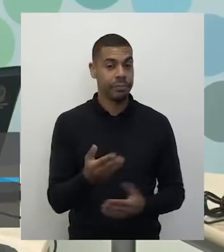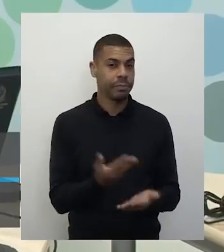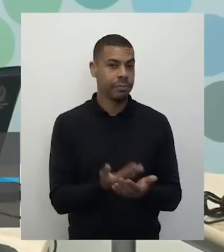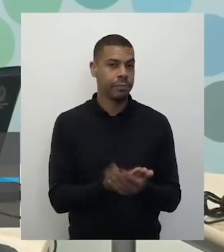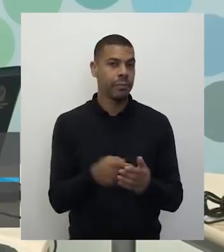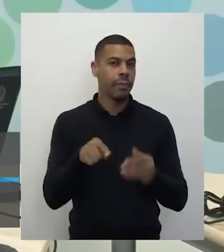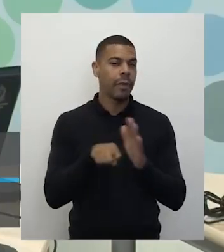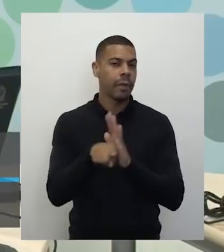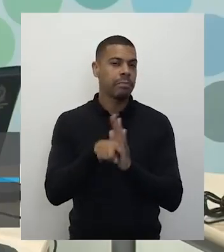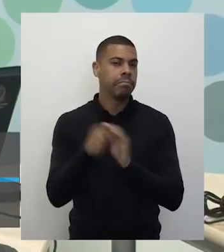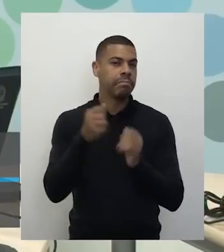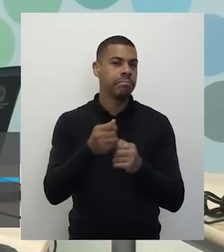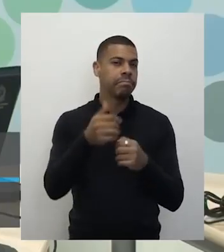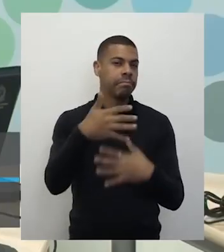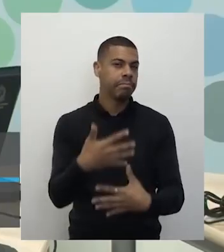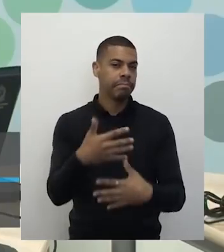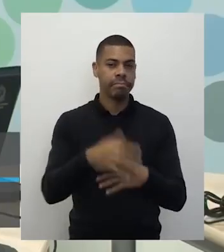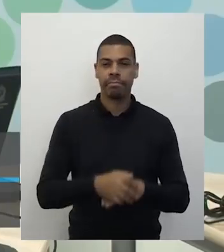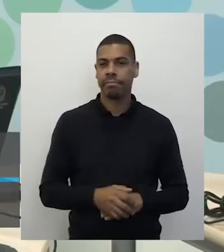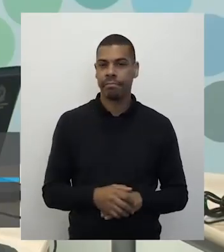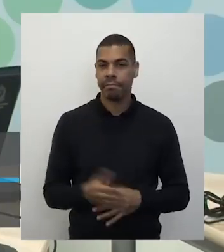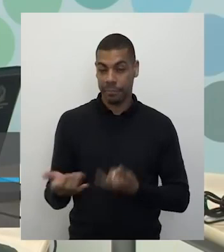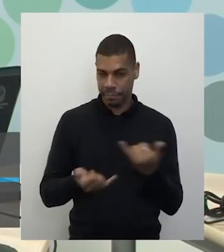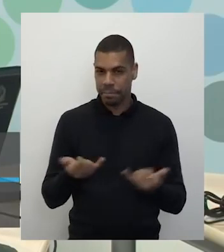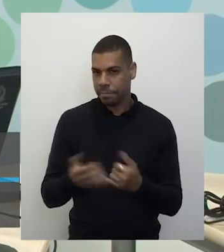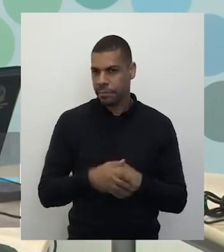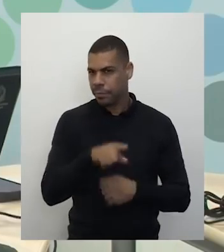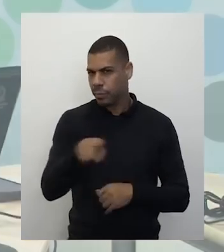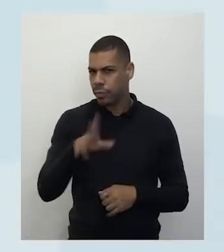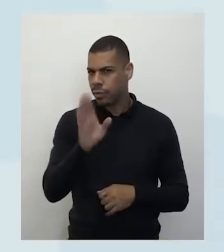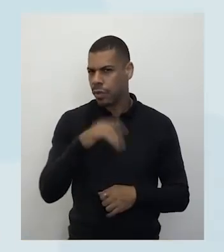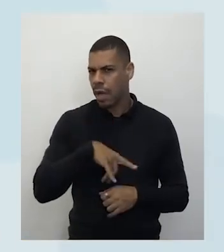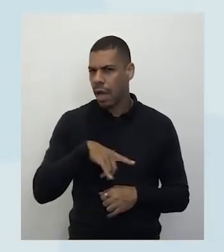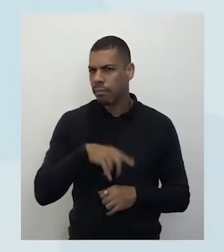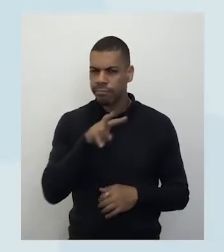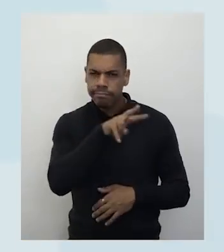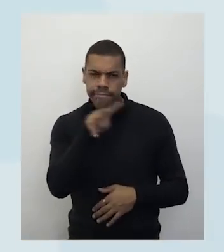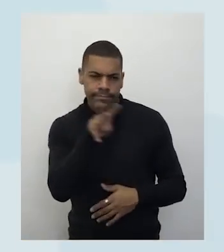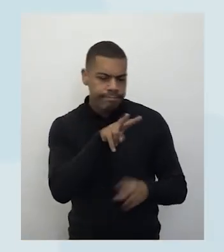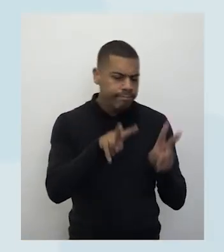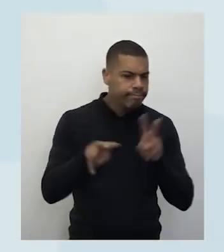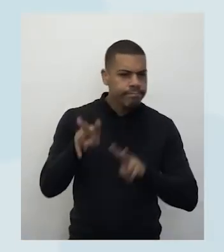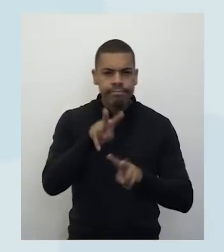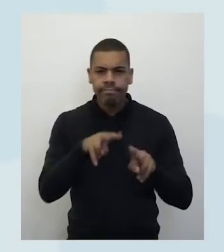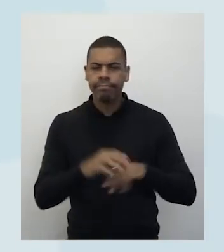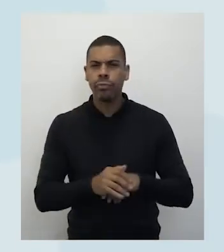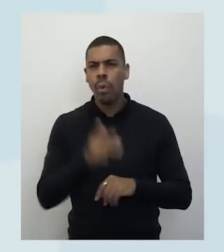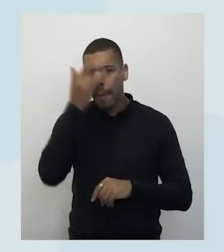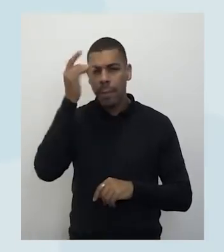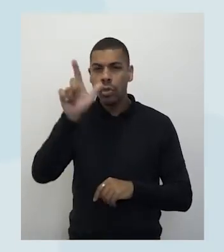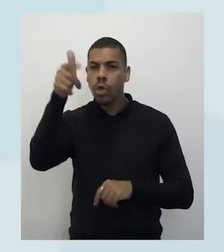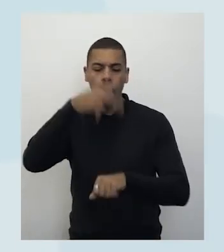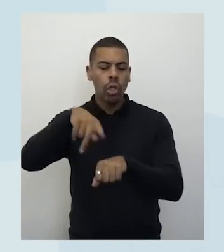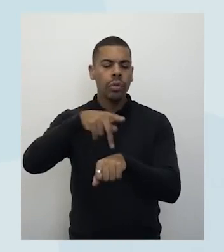aí no chat para mim. Agora a gente vai deixar a nossa aula um pouquinho mais divertida. Você já ouviu algum estrangeiro aí na vida de vocês